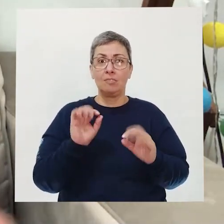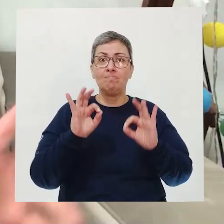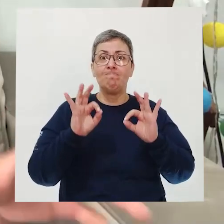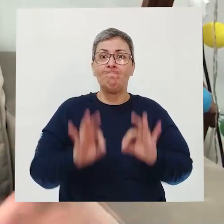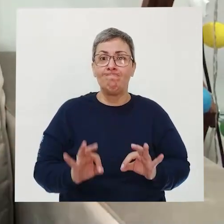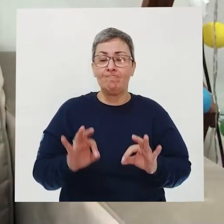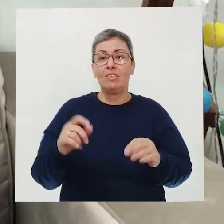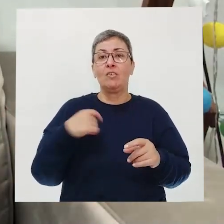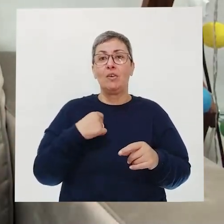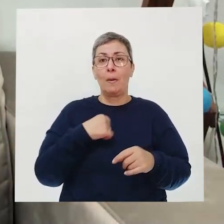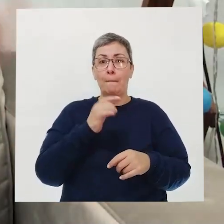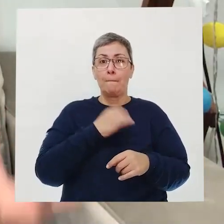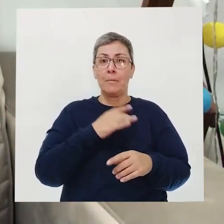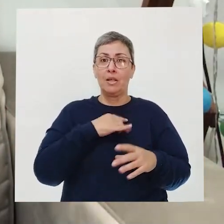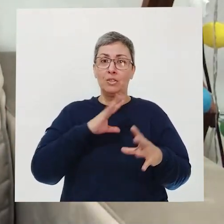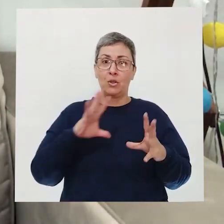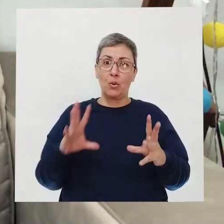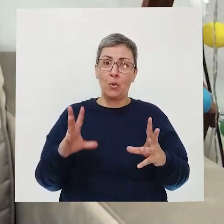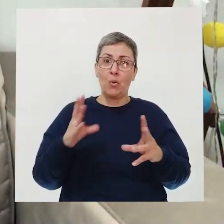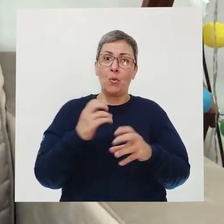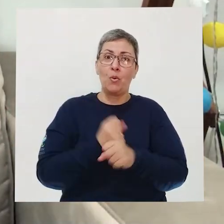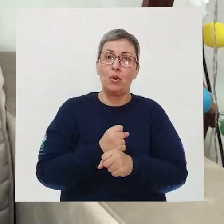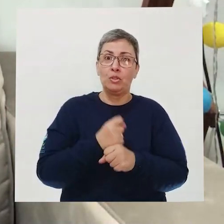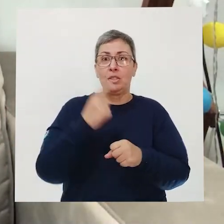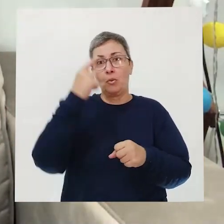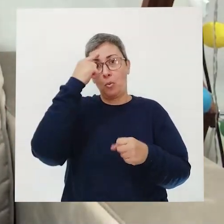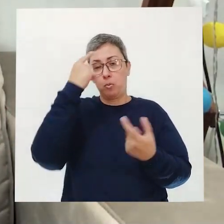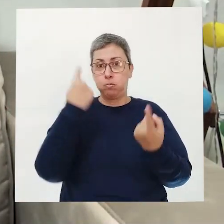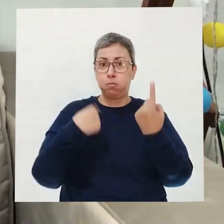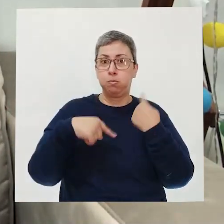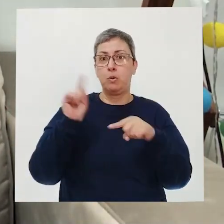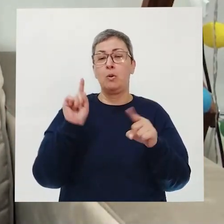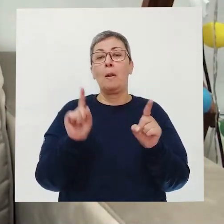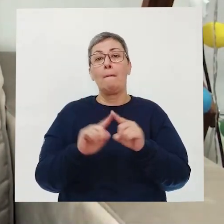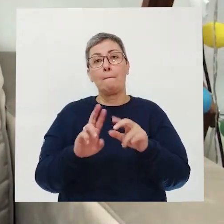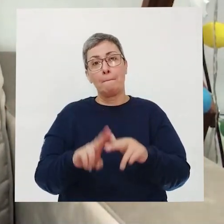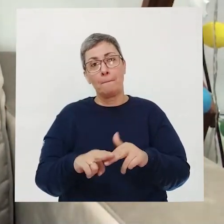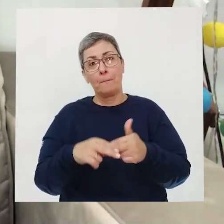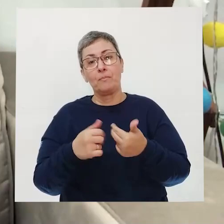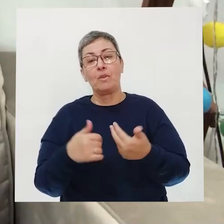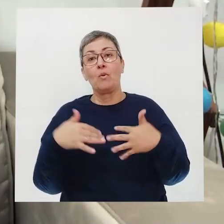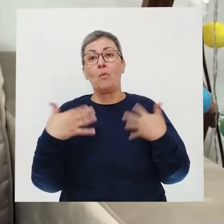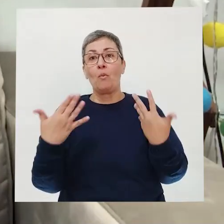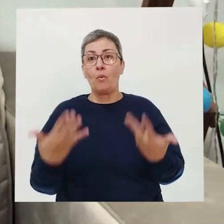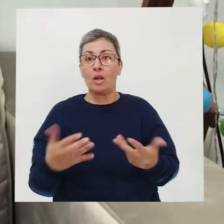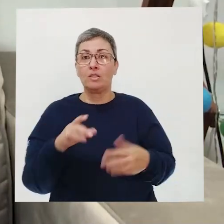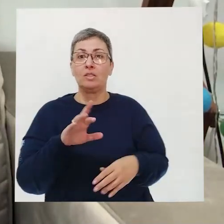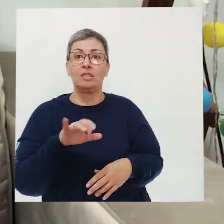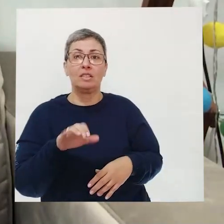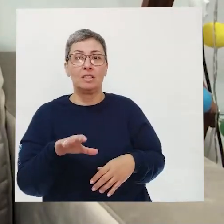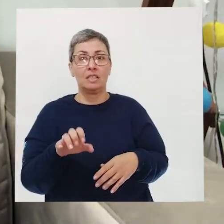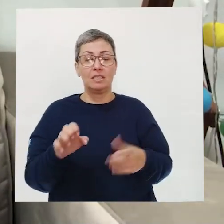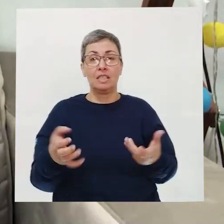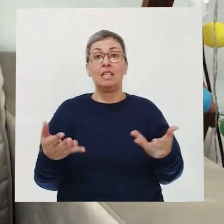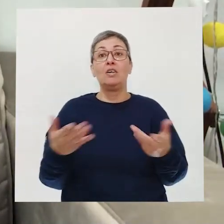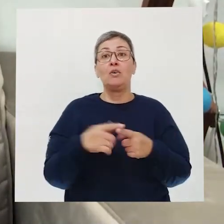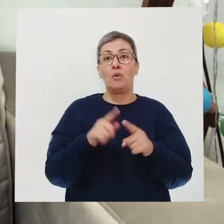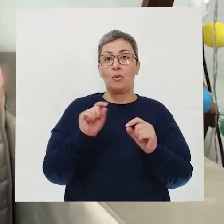fato, vem um medo completamente irracional até, e por isso, quando a crise acontece, esse medo que é